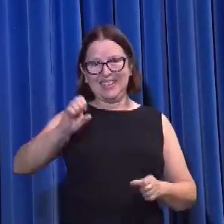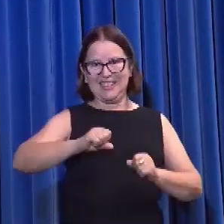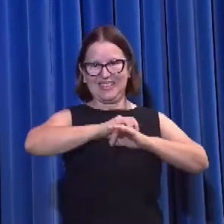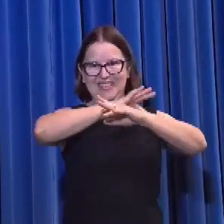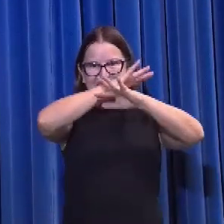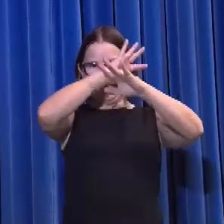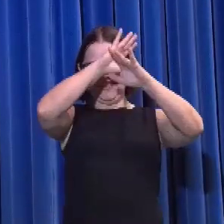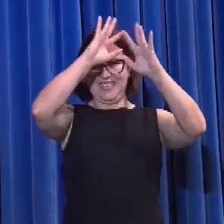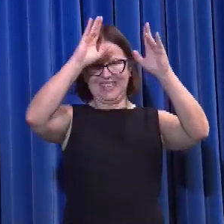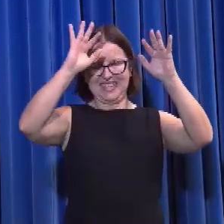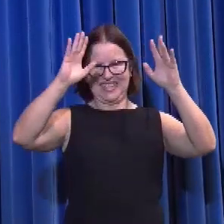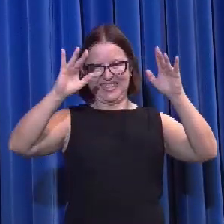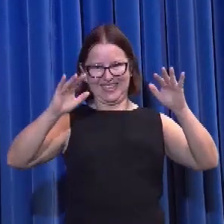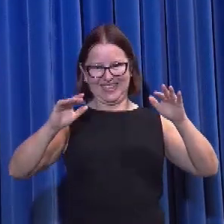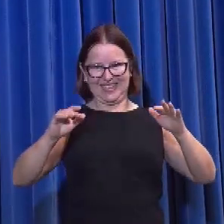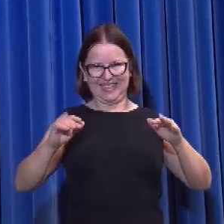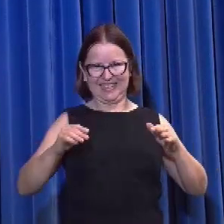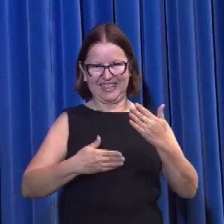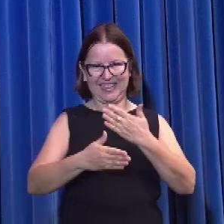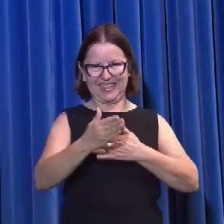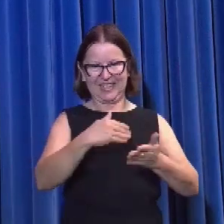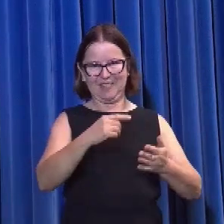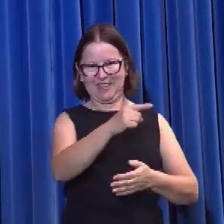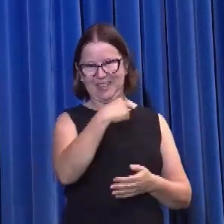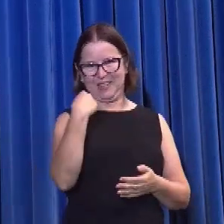nossa fecundidade.